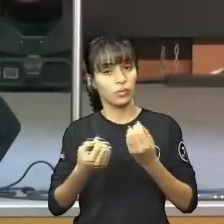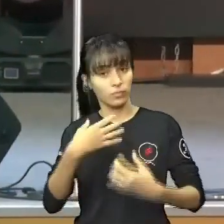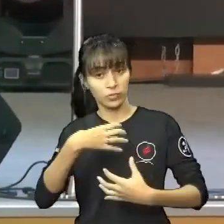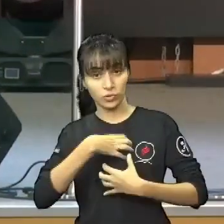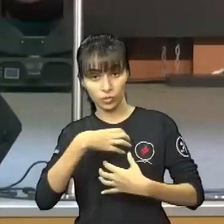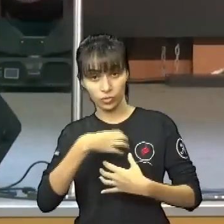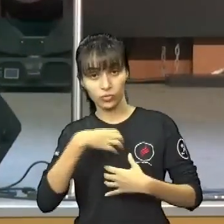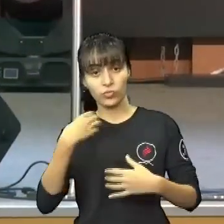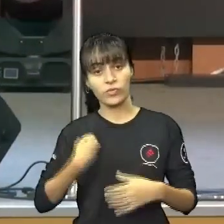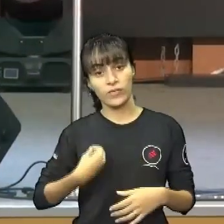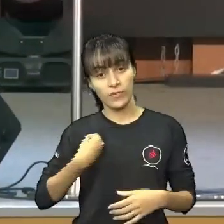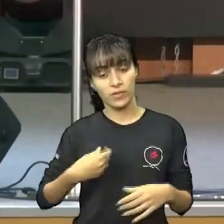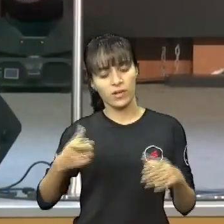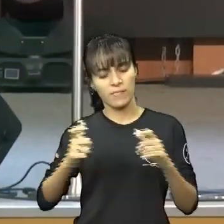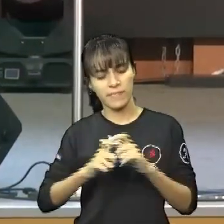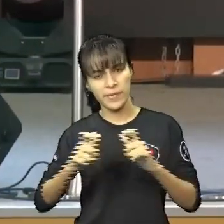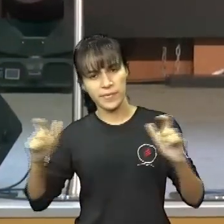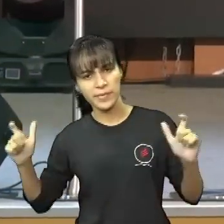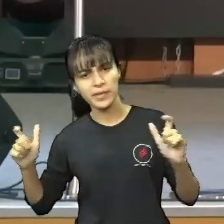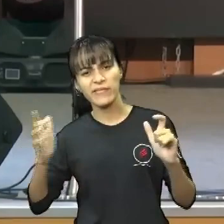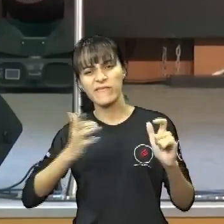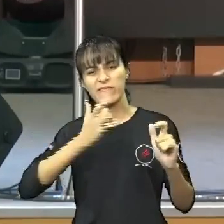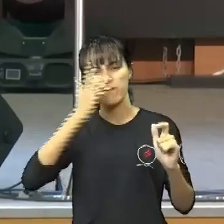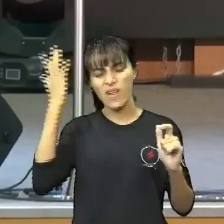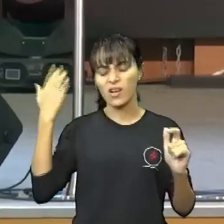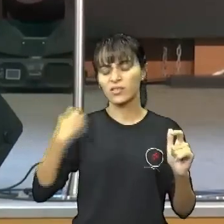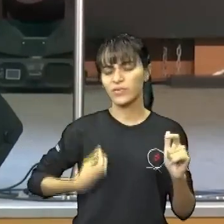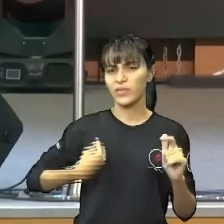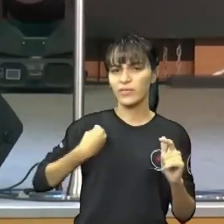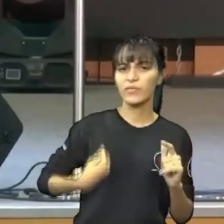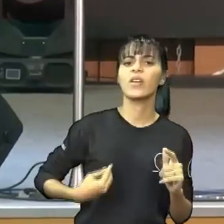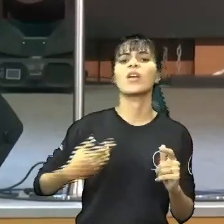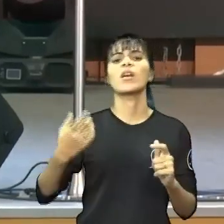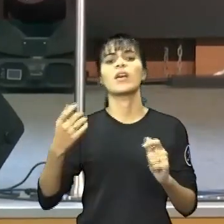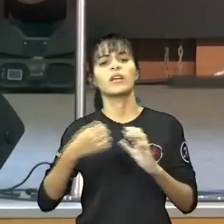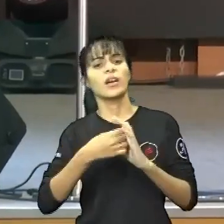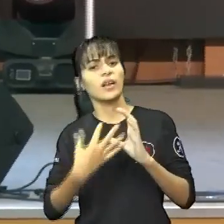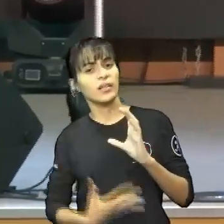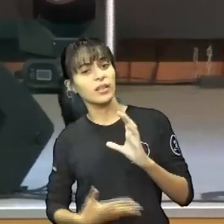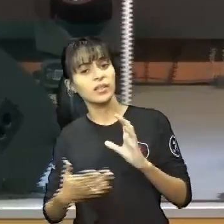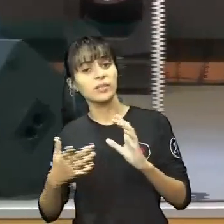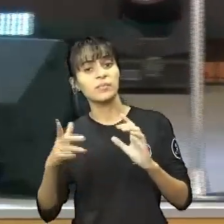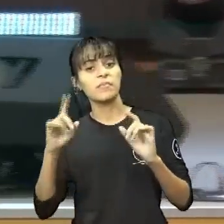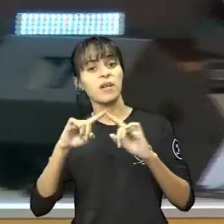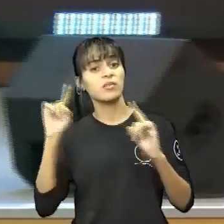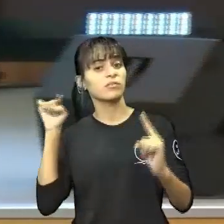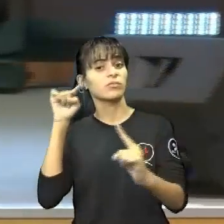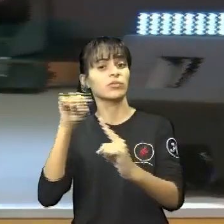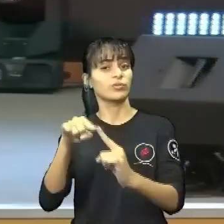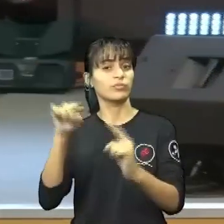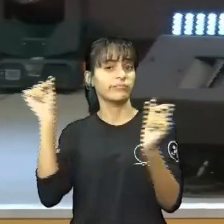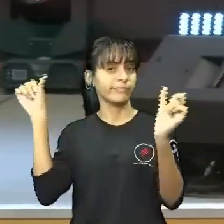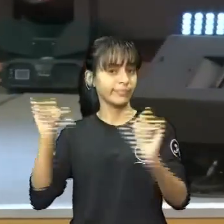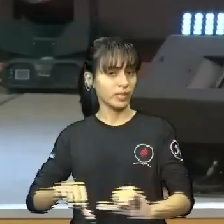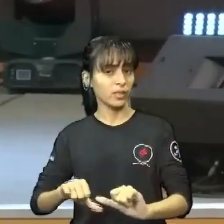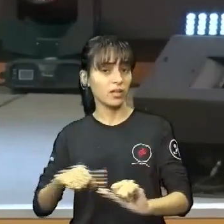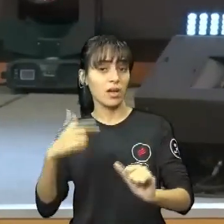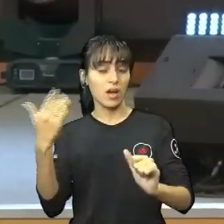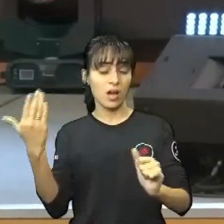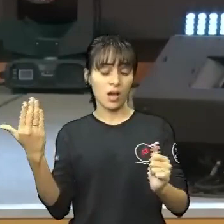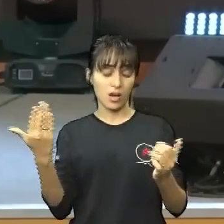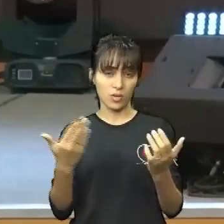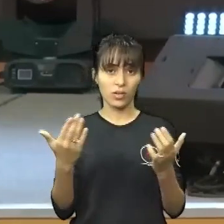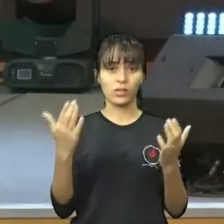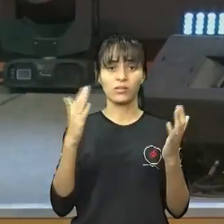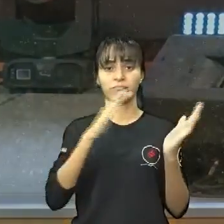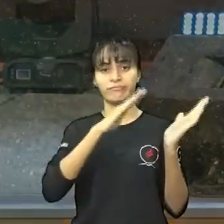que é da maioria que é fácil viver as suas características resultados agora eu vou para o segundo estilo de